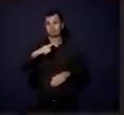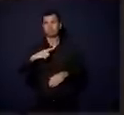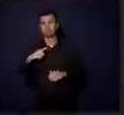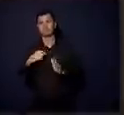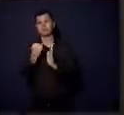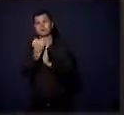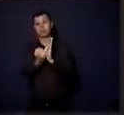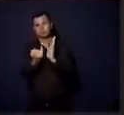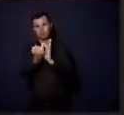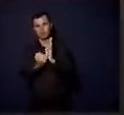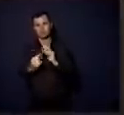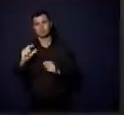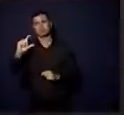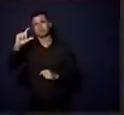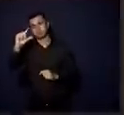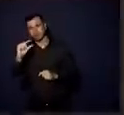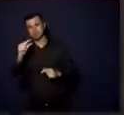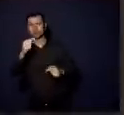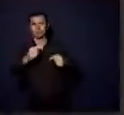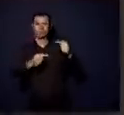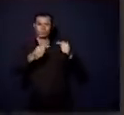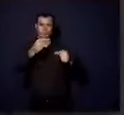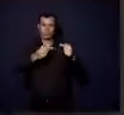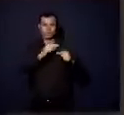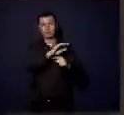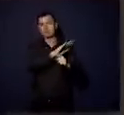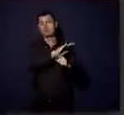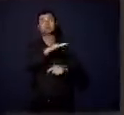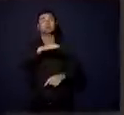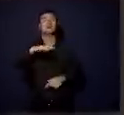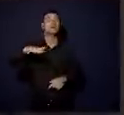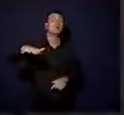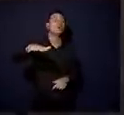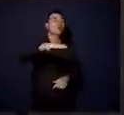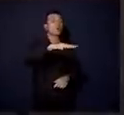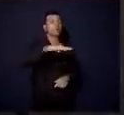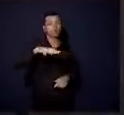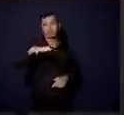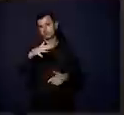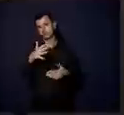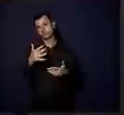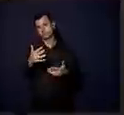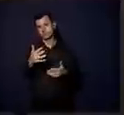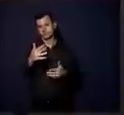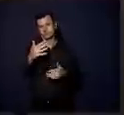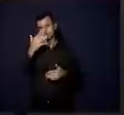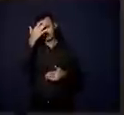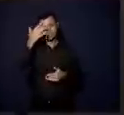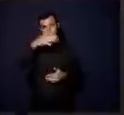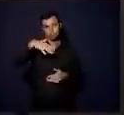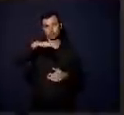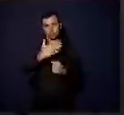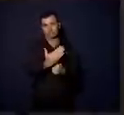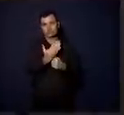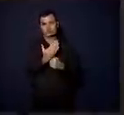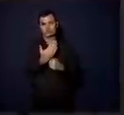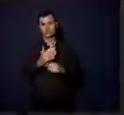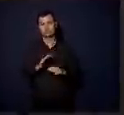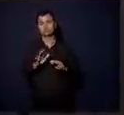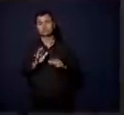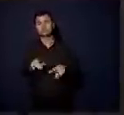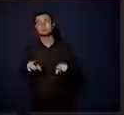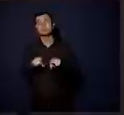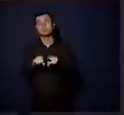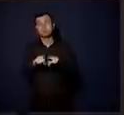do Imposto tem que ser menor do que se eu fizer uma política que beneficia todo mundo inclusive as pessoas as pessoas mais ricas e por outro lado tem um efeito